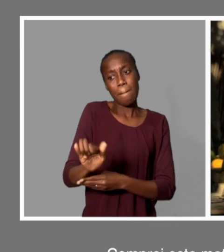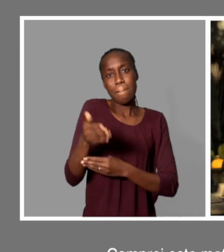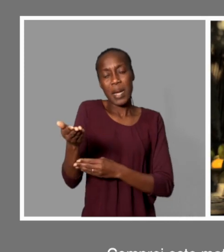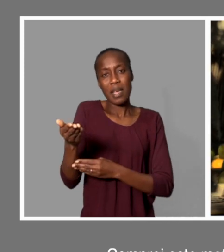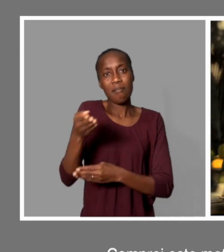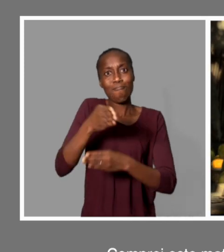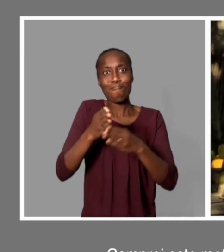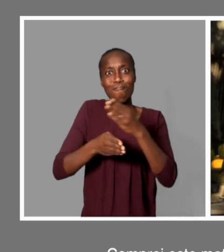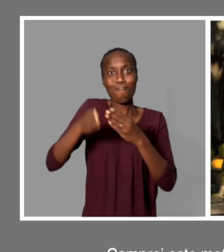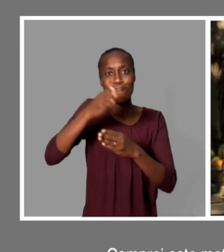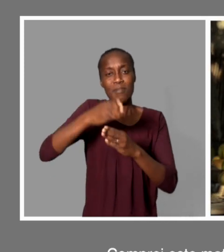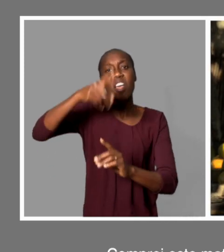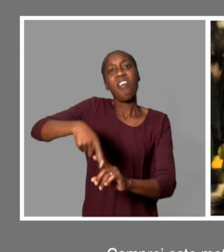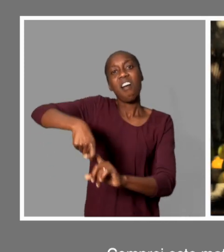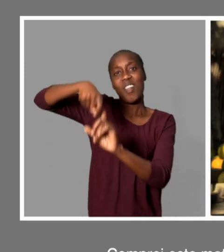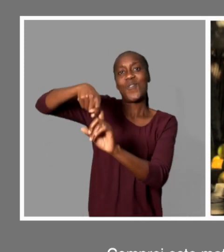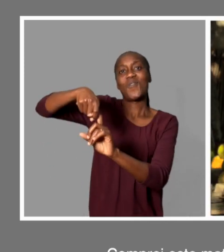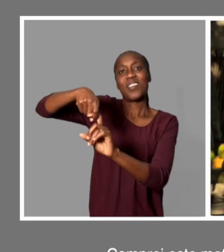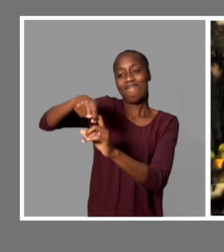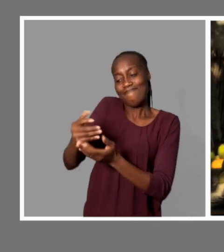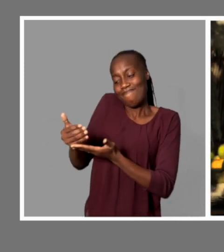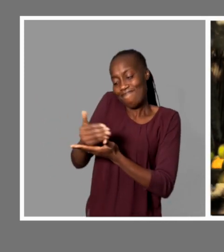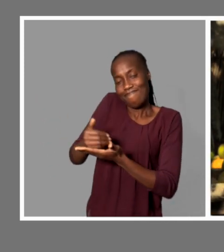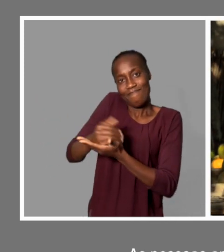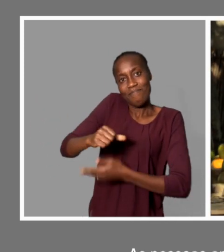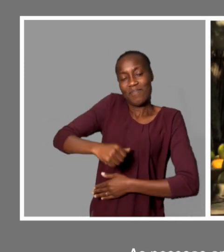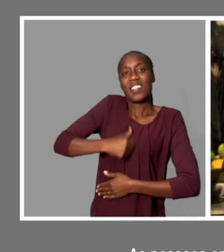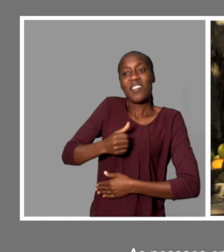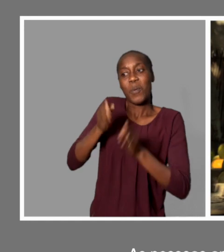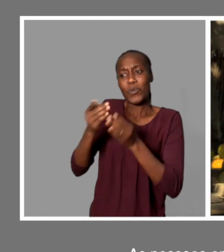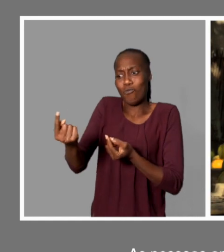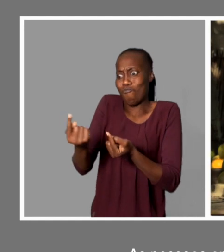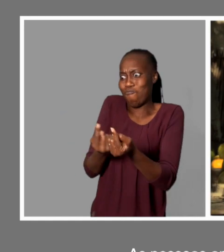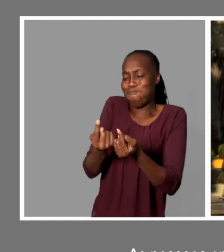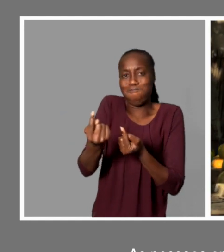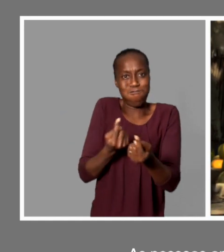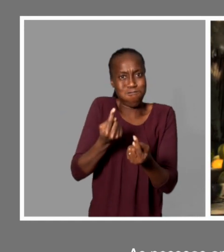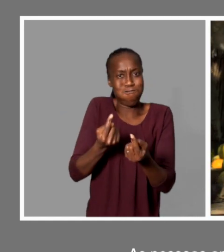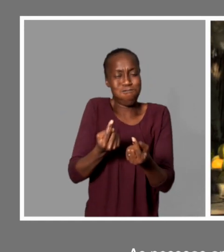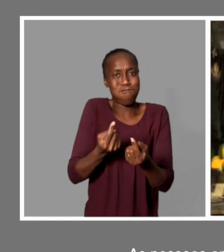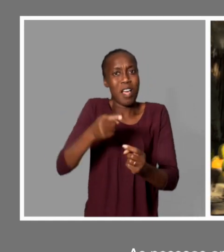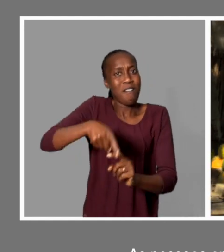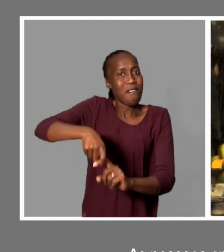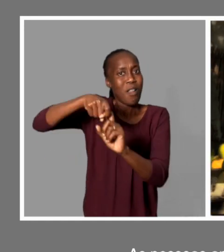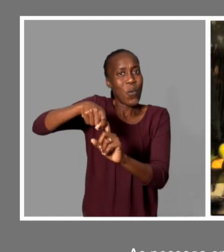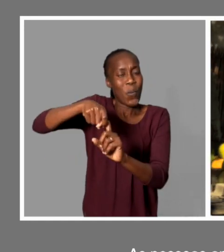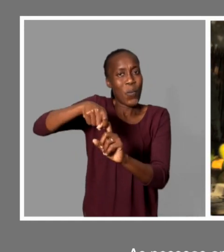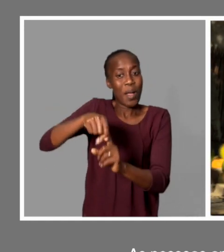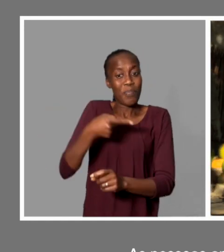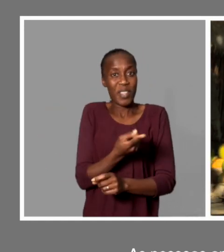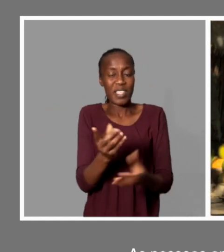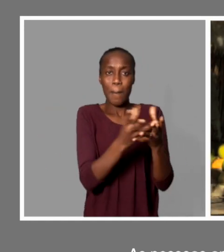madeira, então, é o que tem me dado o pão. E as pessoas aparecem, alugam andai, alugam